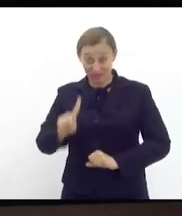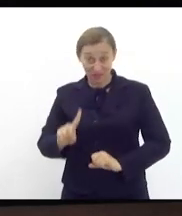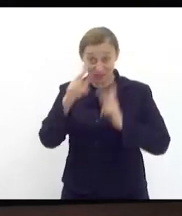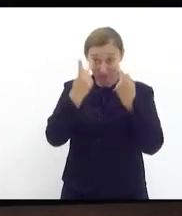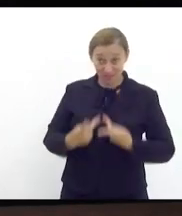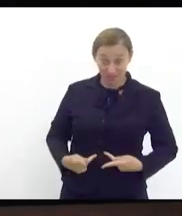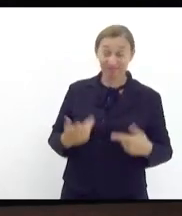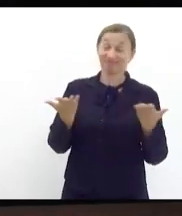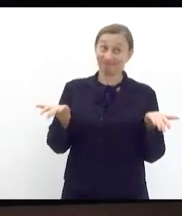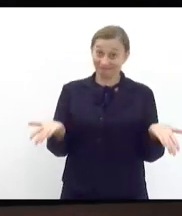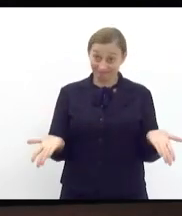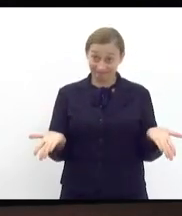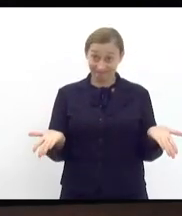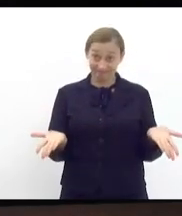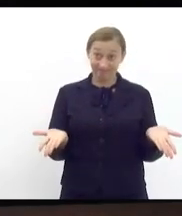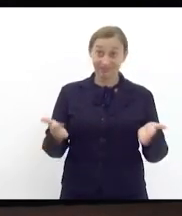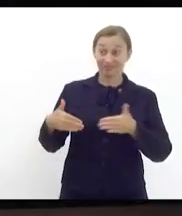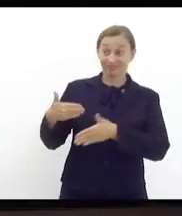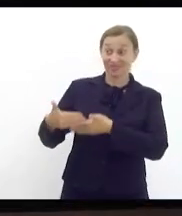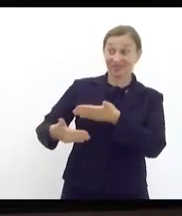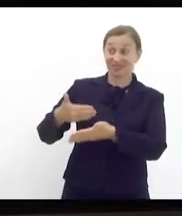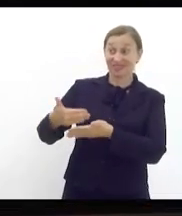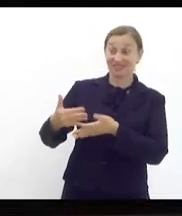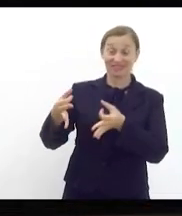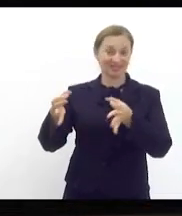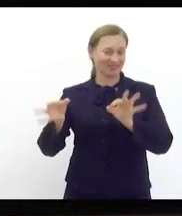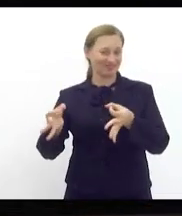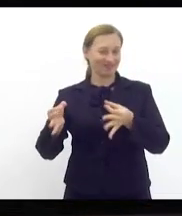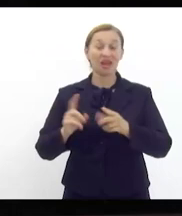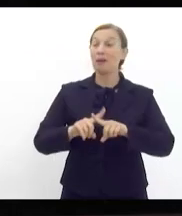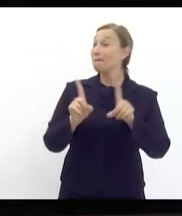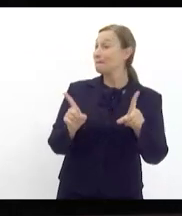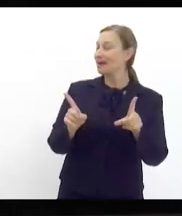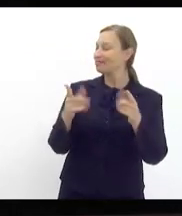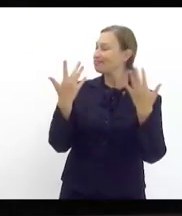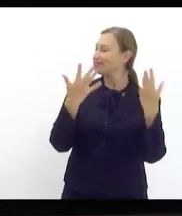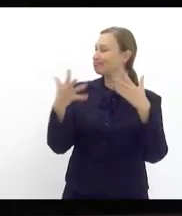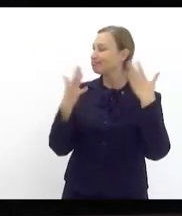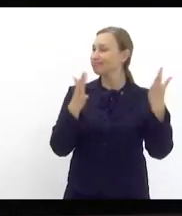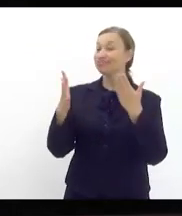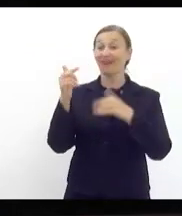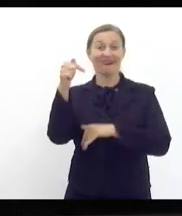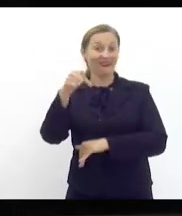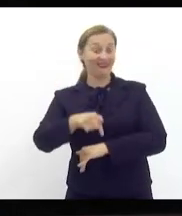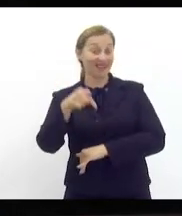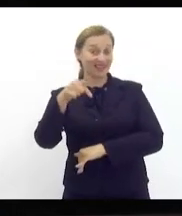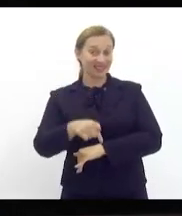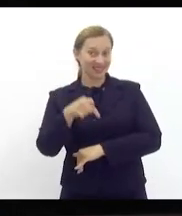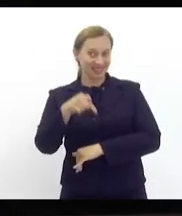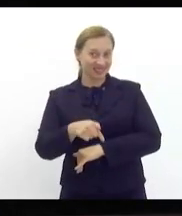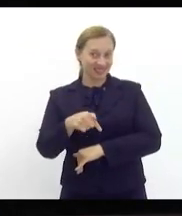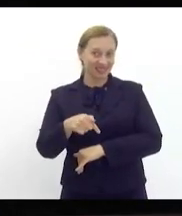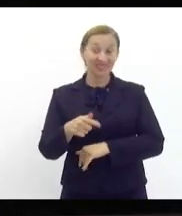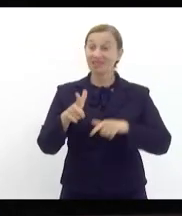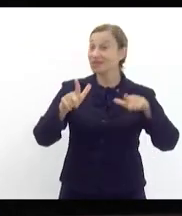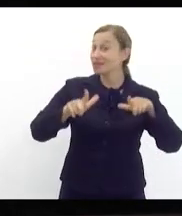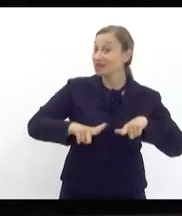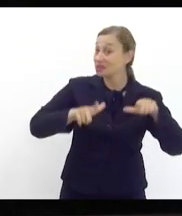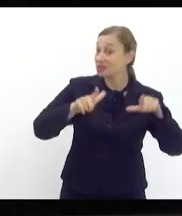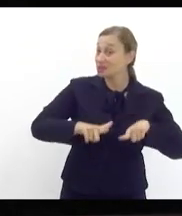o devido processo legal mas que estão aplaudindo aqui neste local